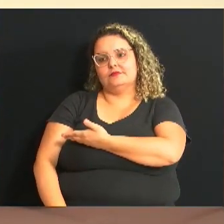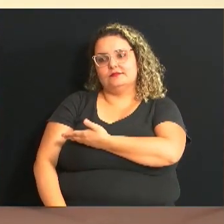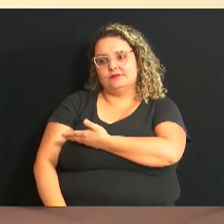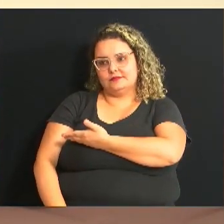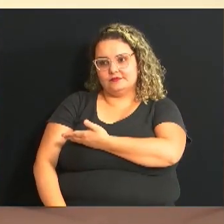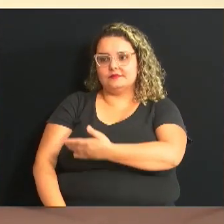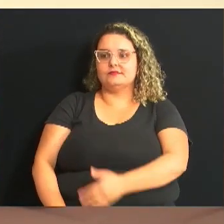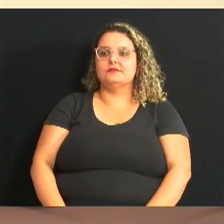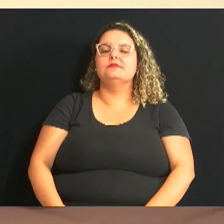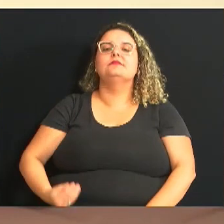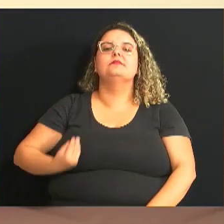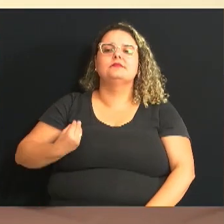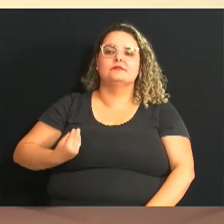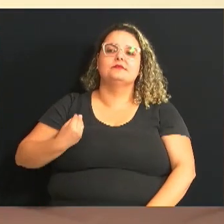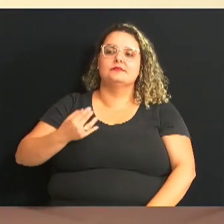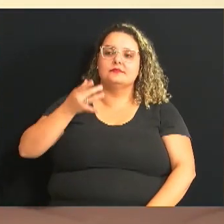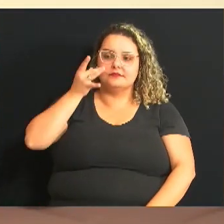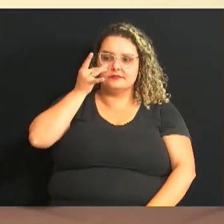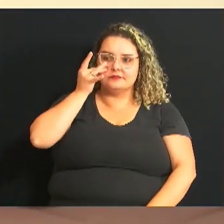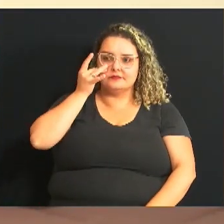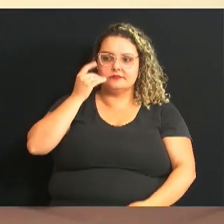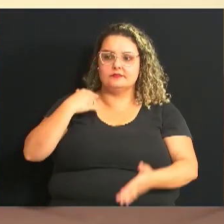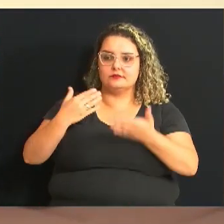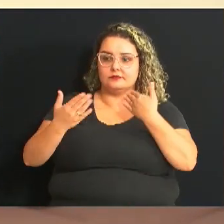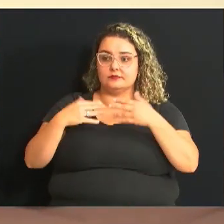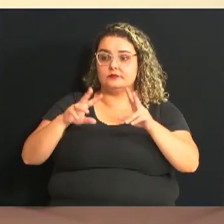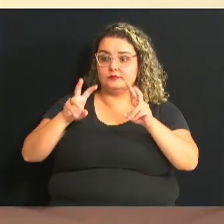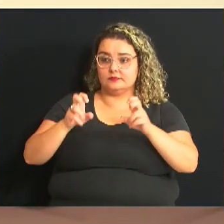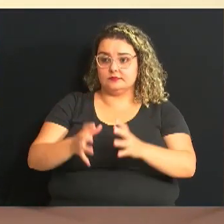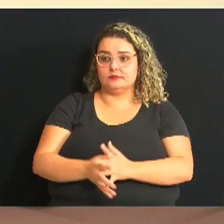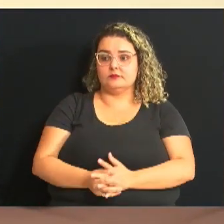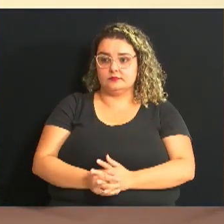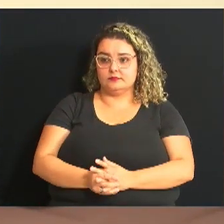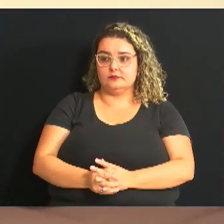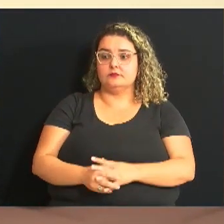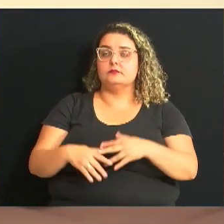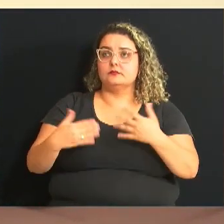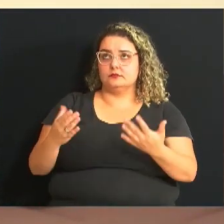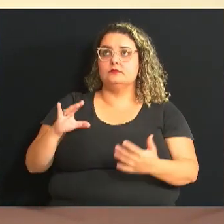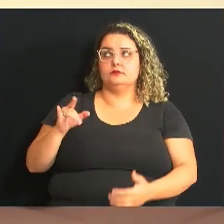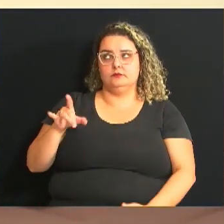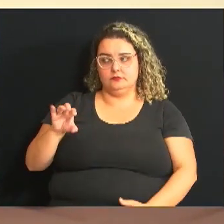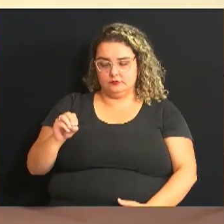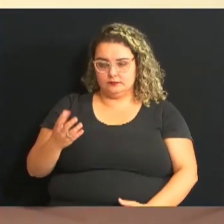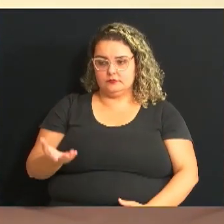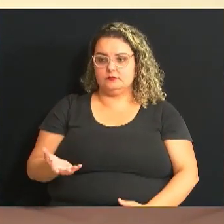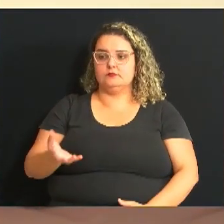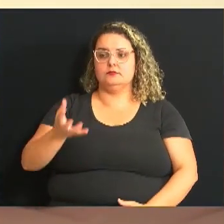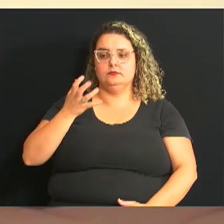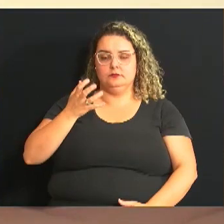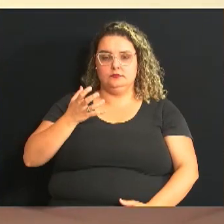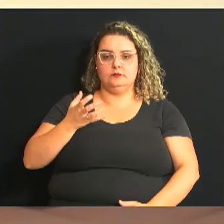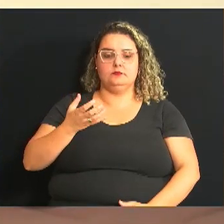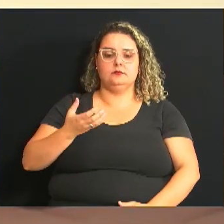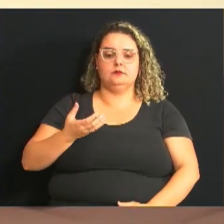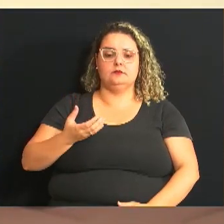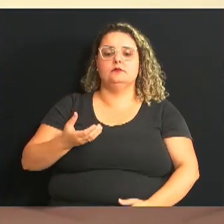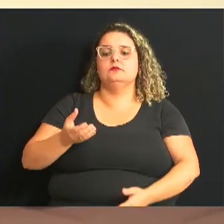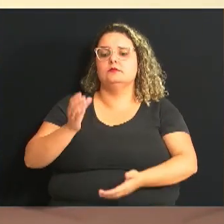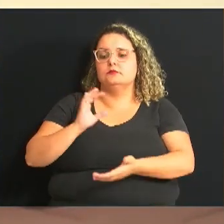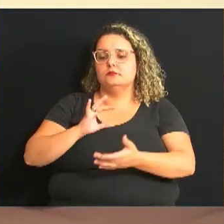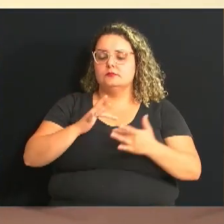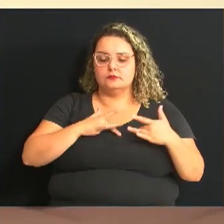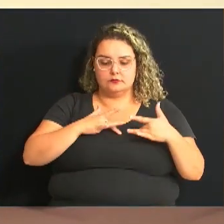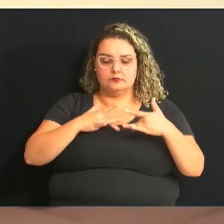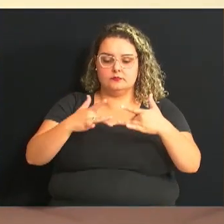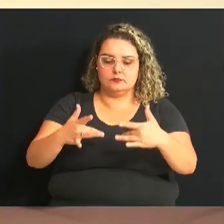aqui ao vivo, comentando sobre essa questão. Então, vamos lá, Cido. Eu quero doar para uma entidade X. Aí eu vou